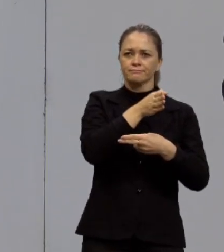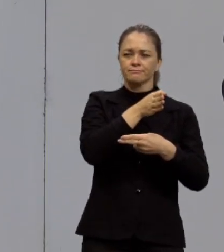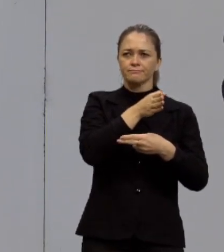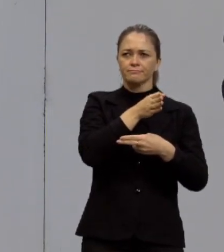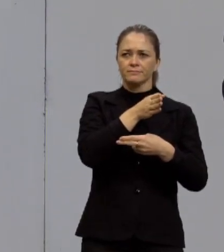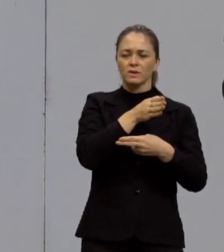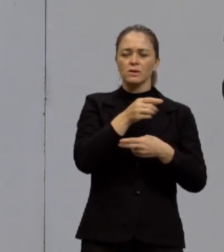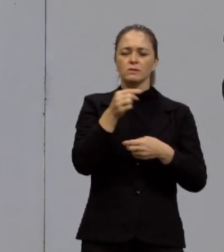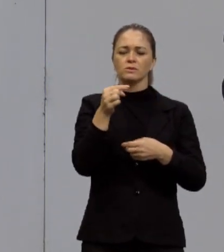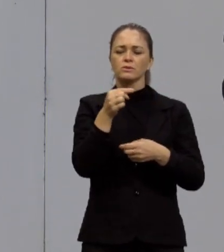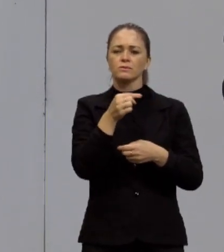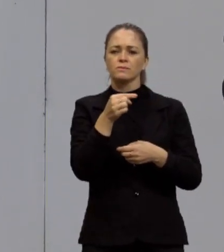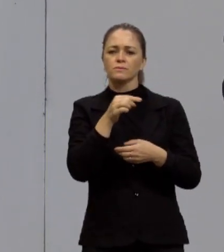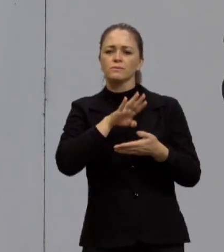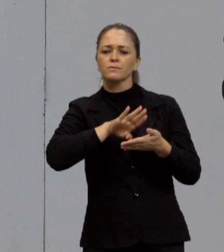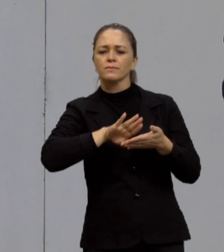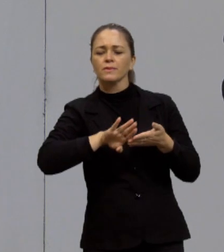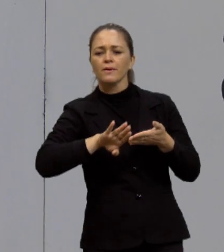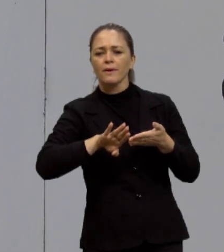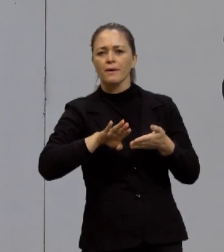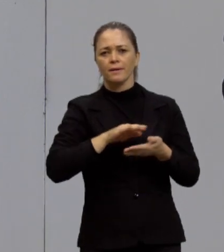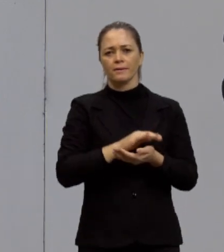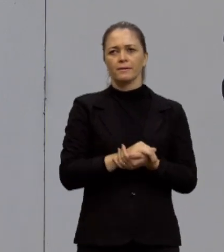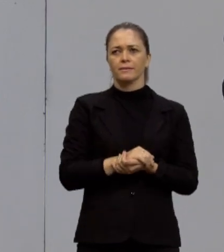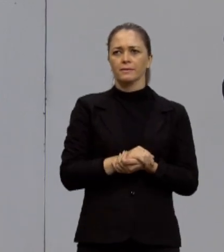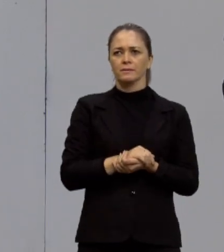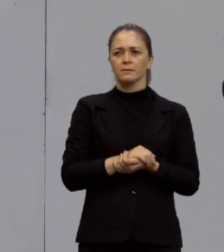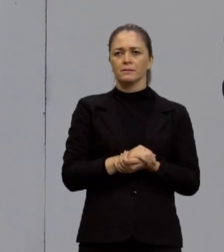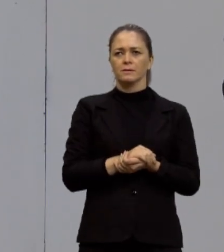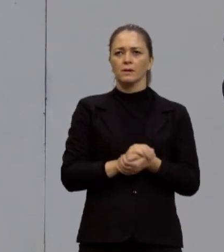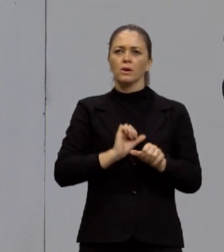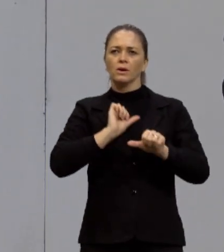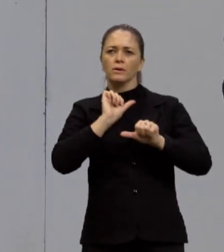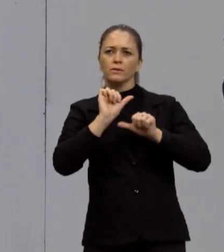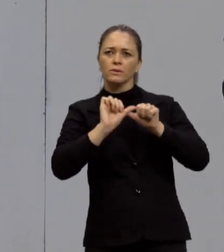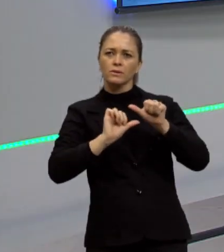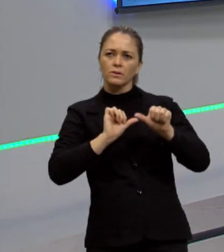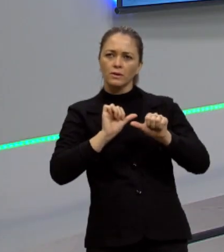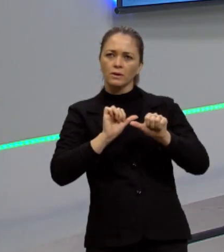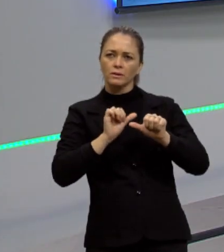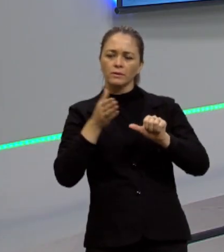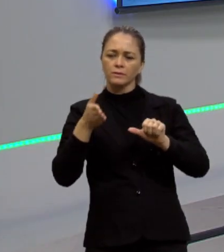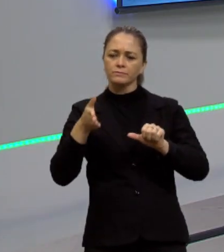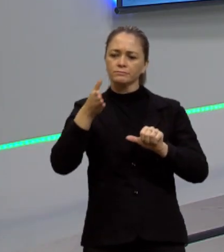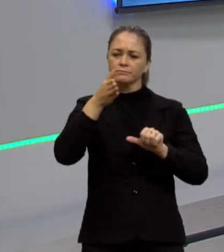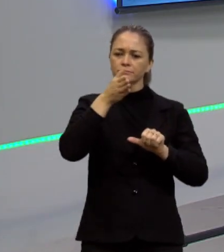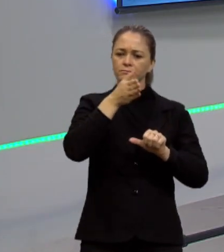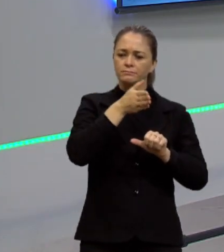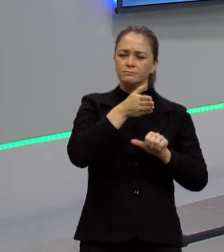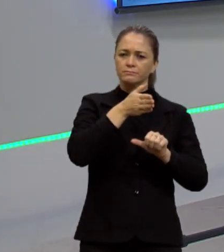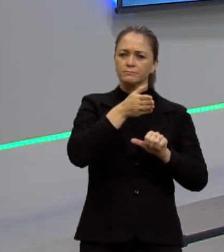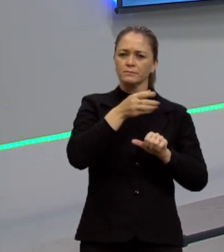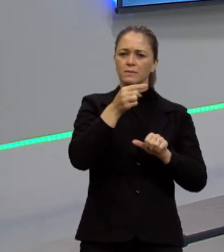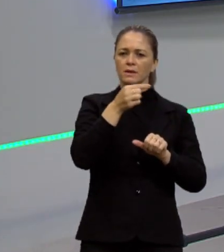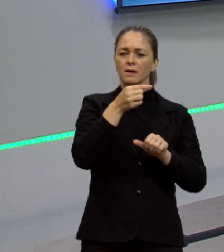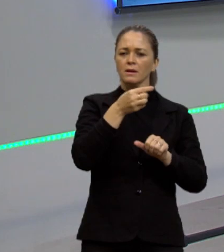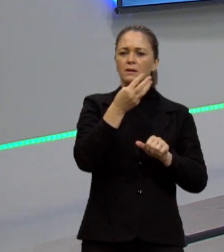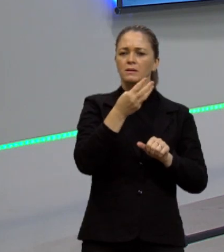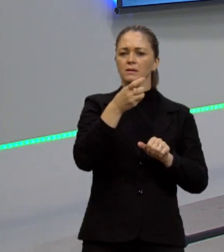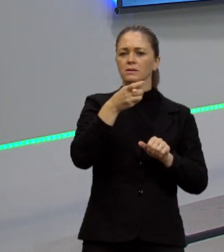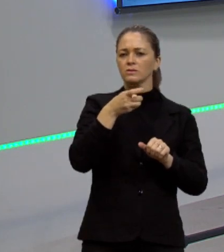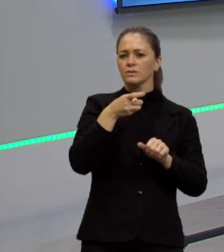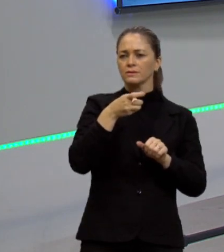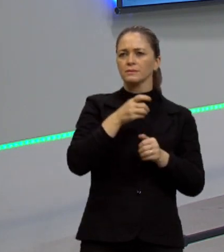subtrair. Então, quando eu subtraio do lado de um lado, eu subtraio do outro. Por isso que a gente diz que ele foi lá para o outro